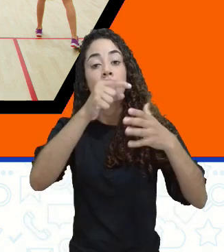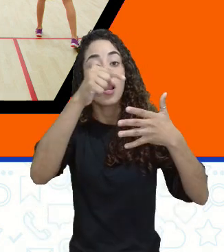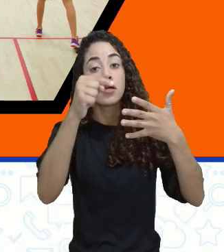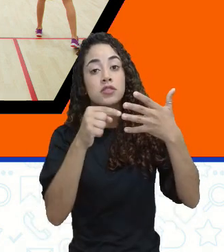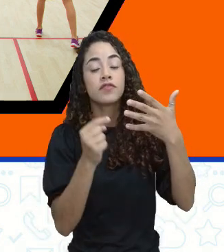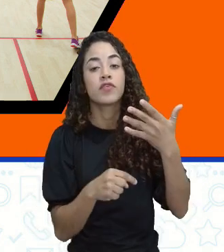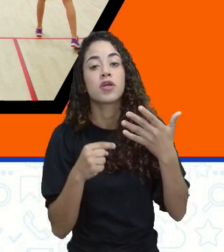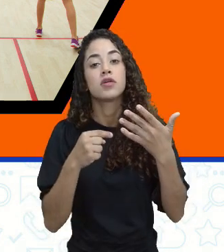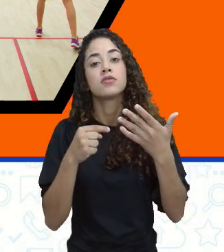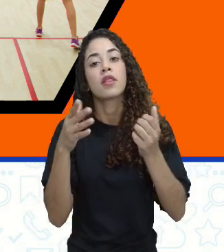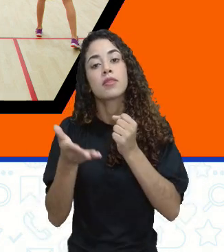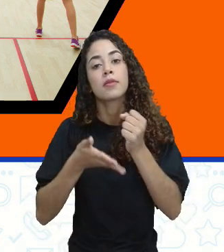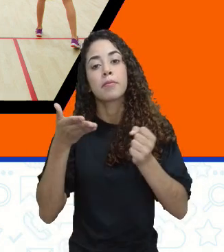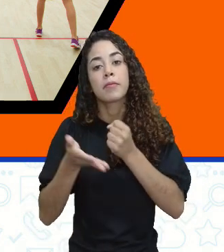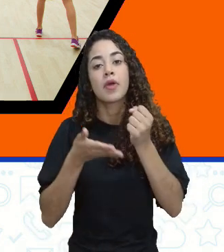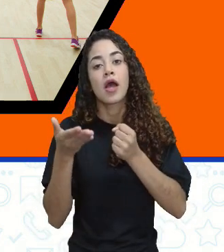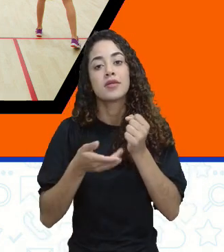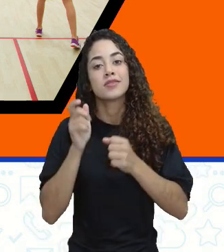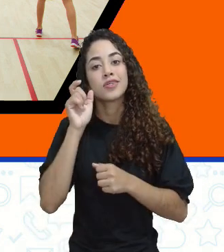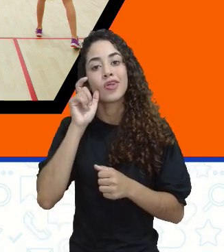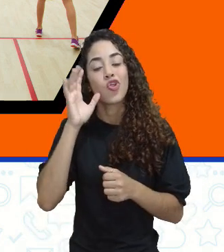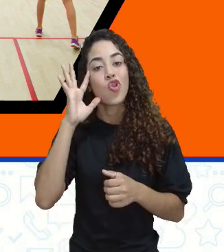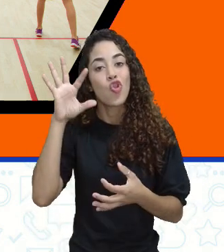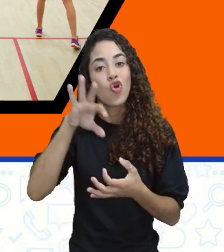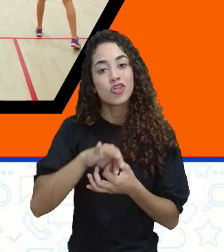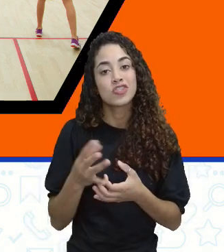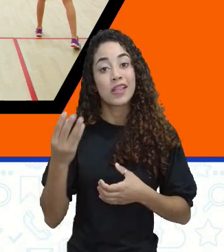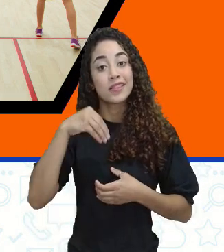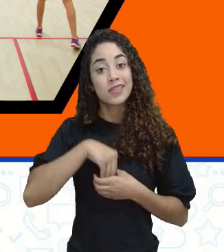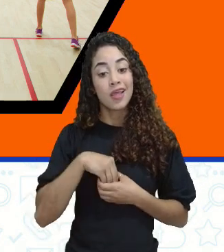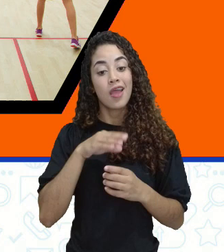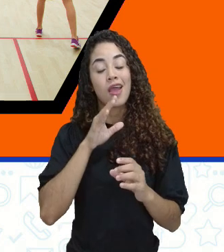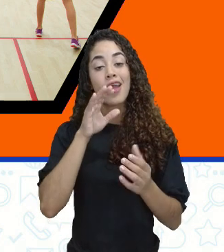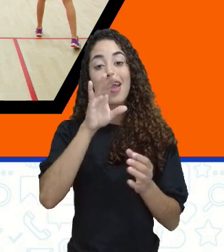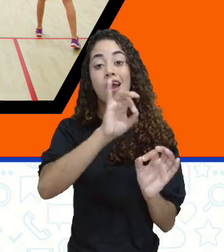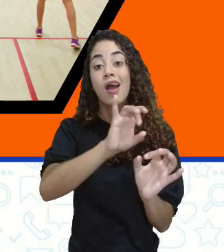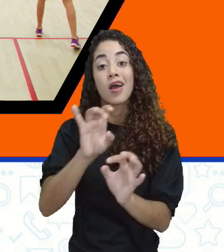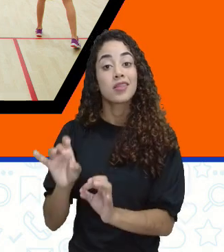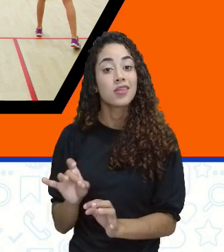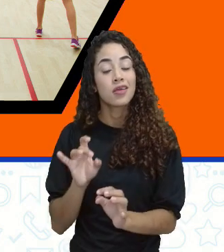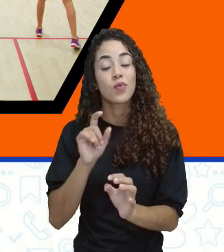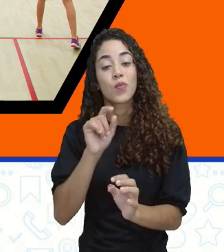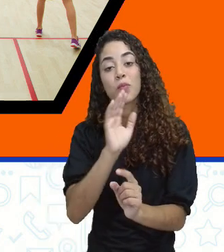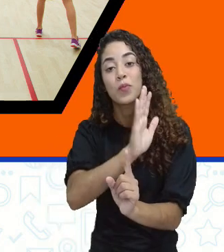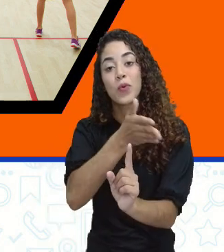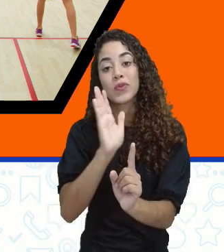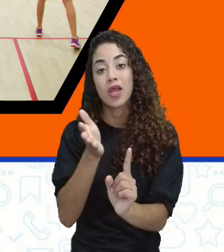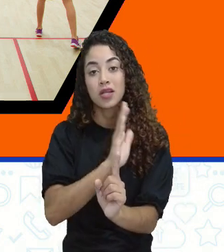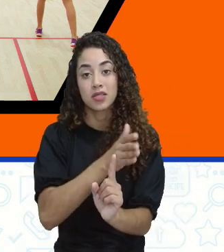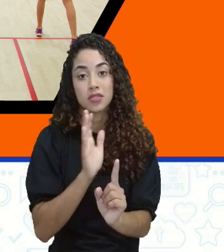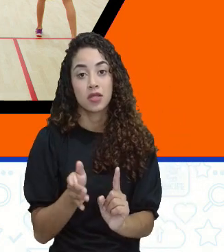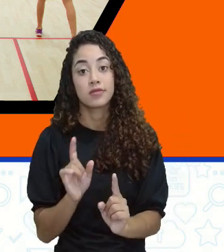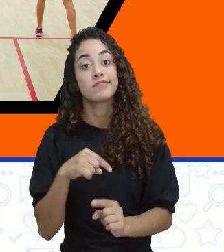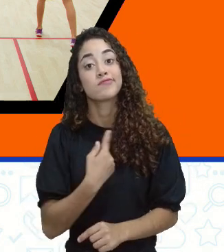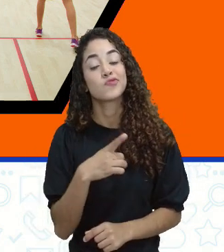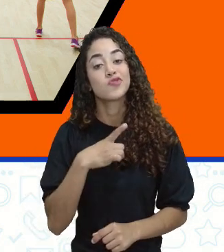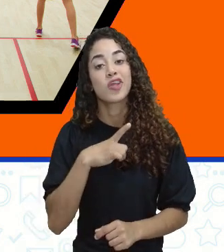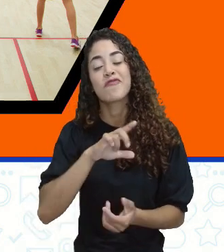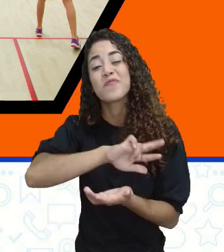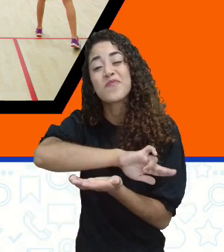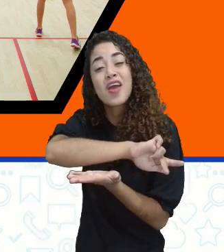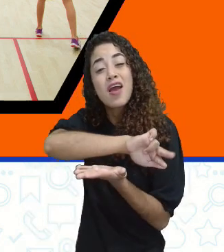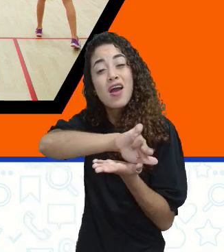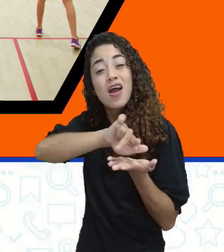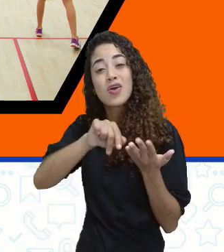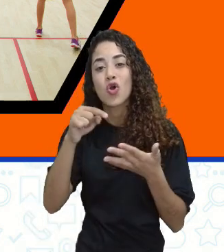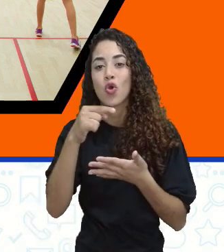lógica interna de cada modalidade. Vejam aí que a gente tem diversas coisas para tratar em relação